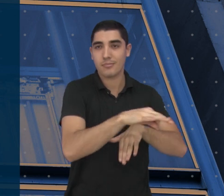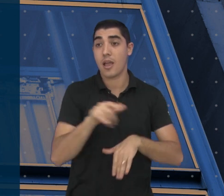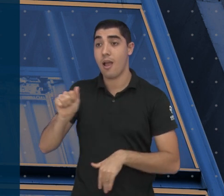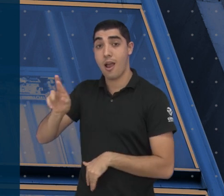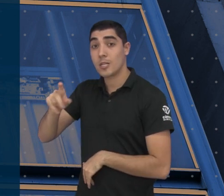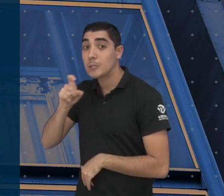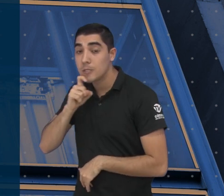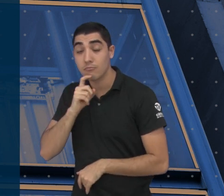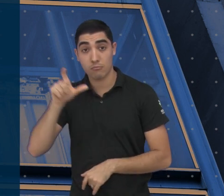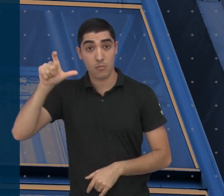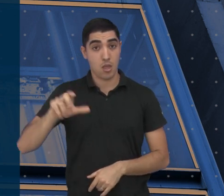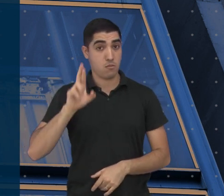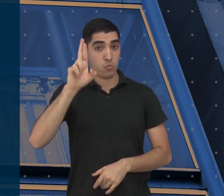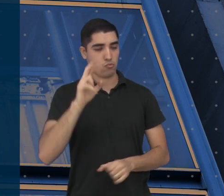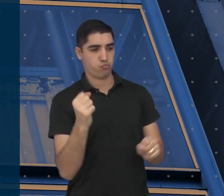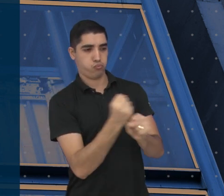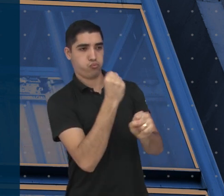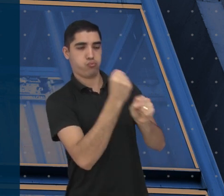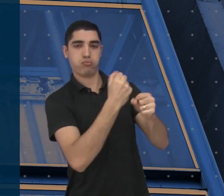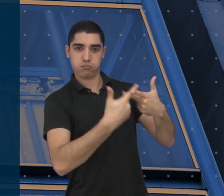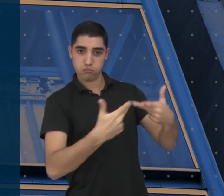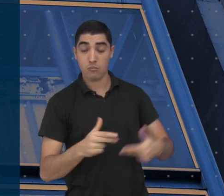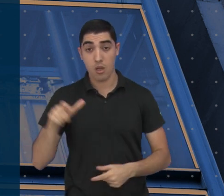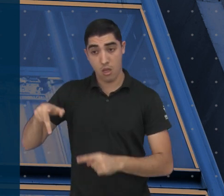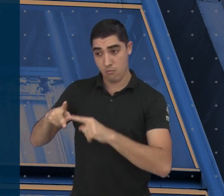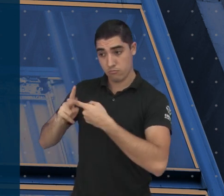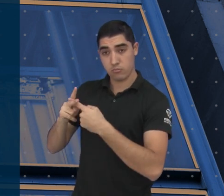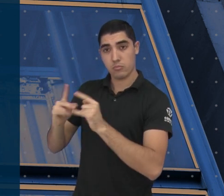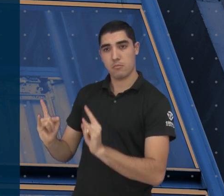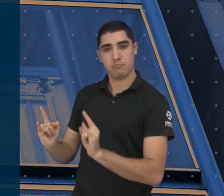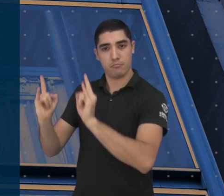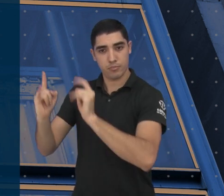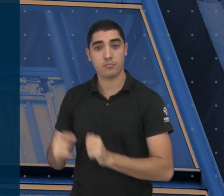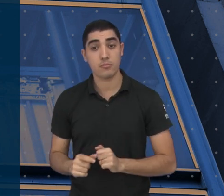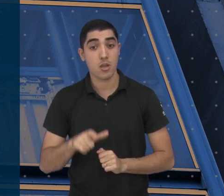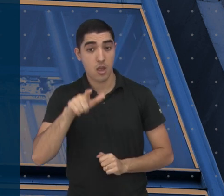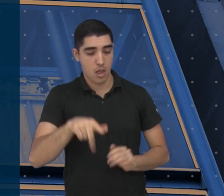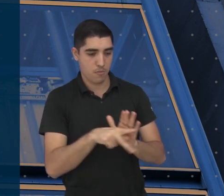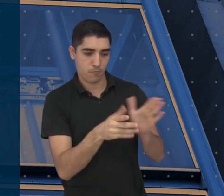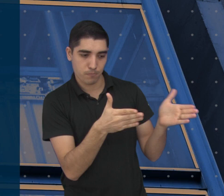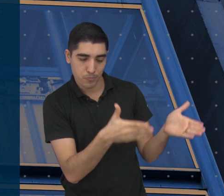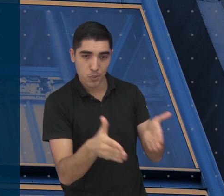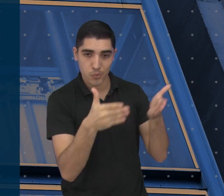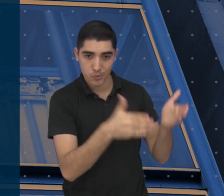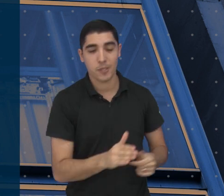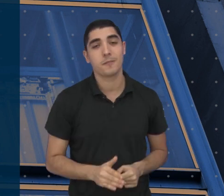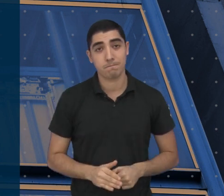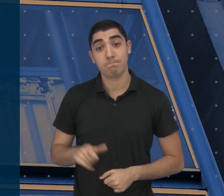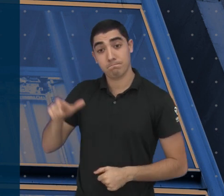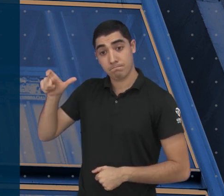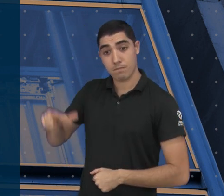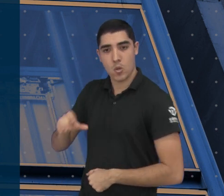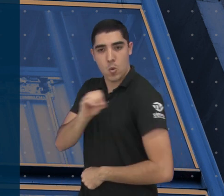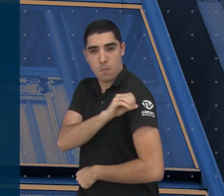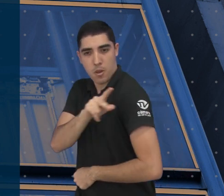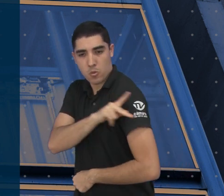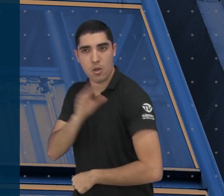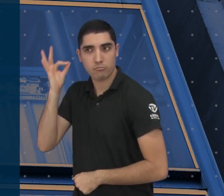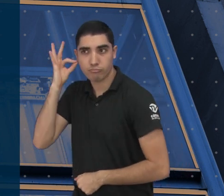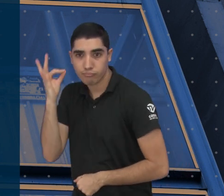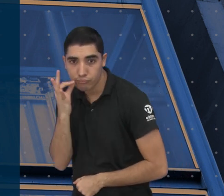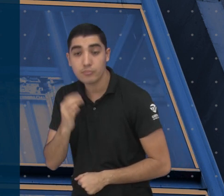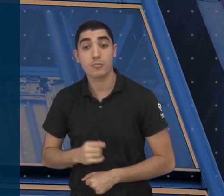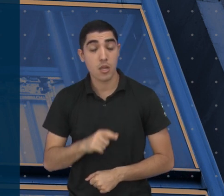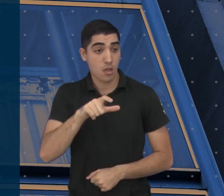refrigeração, mestre de obras, oficial de manutenção predial, operador de linha de produção, operador de